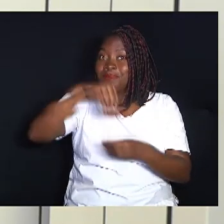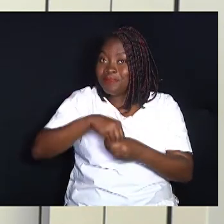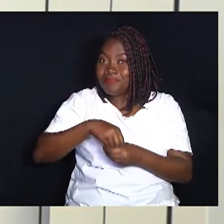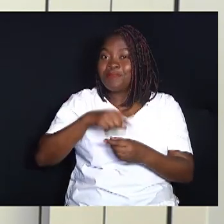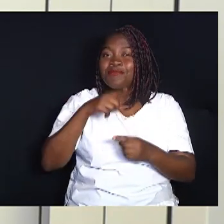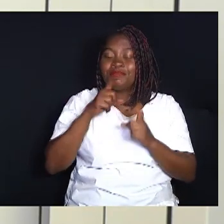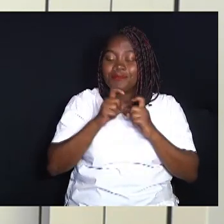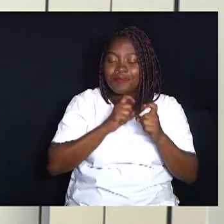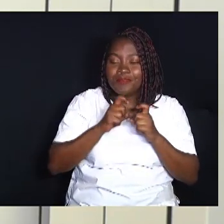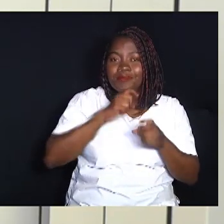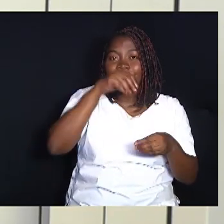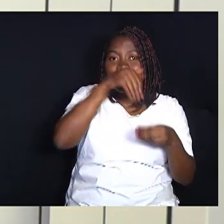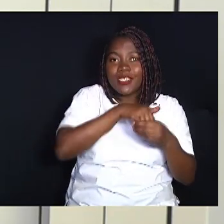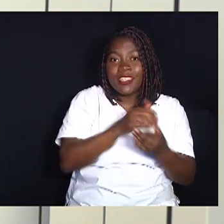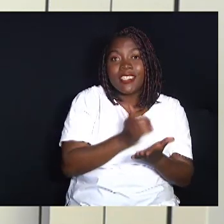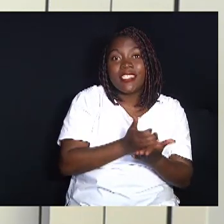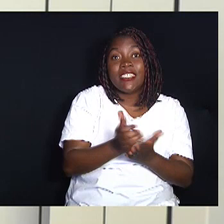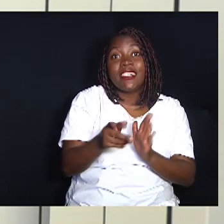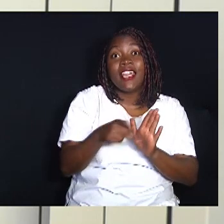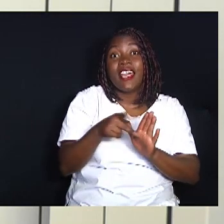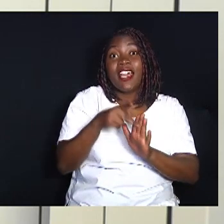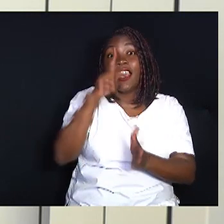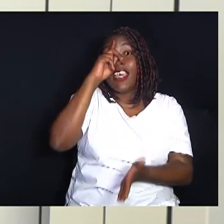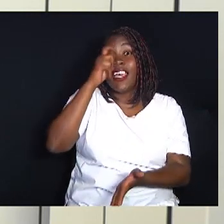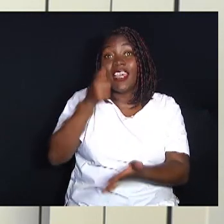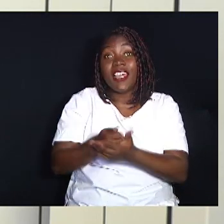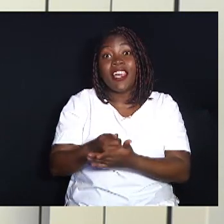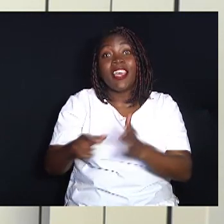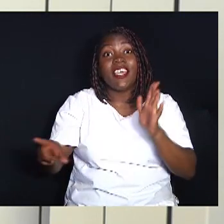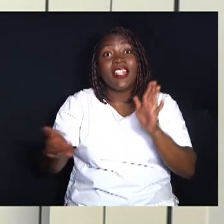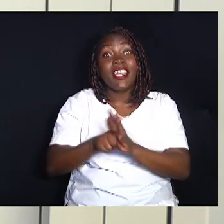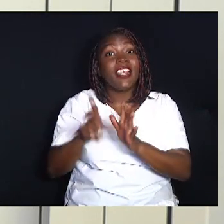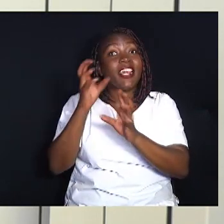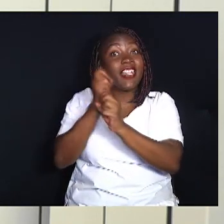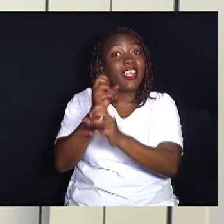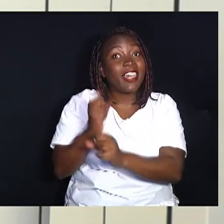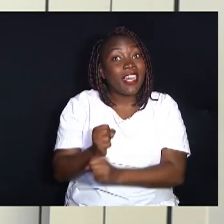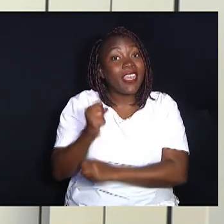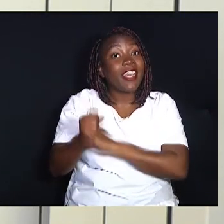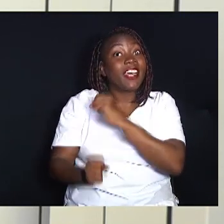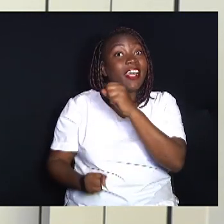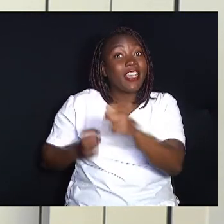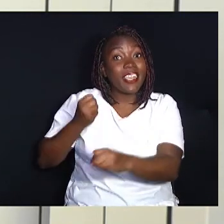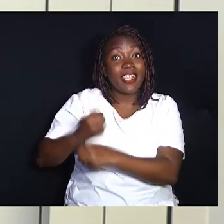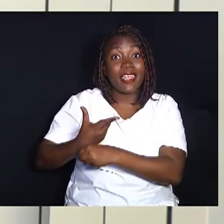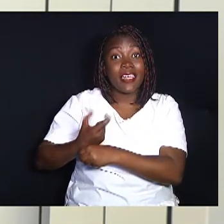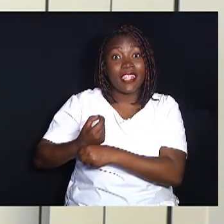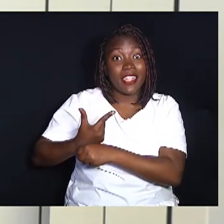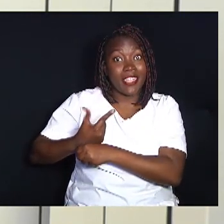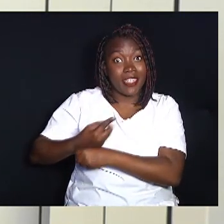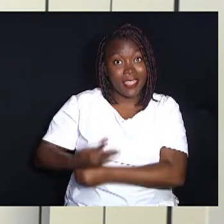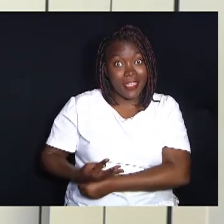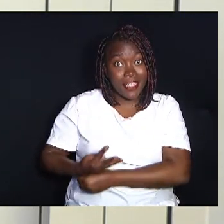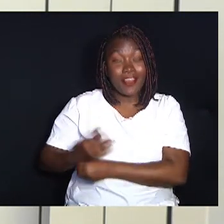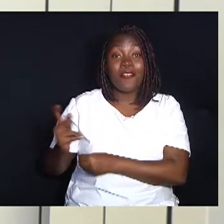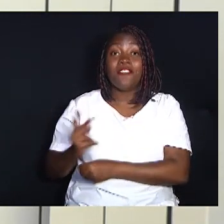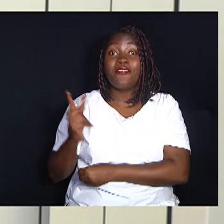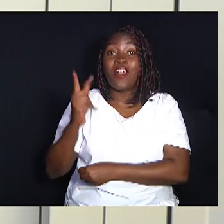inicial projeto de lei que estabelece a Lei Orçamentária Anual para 2024, no valor